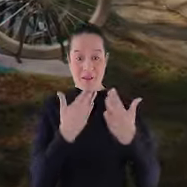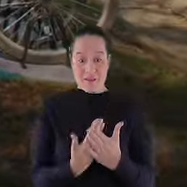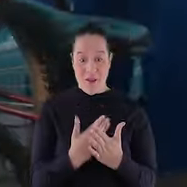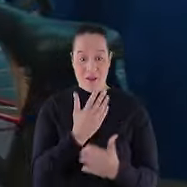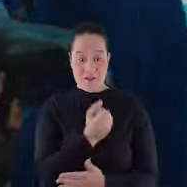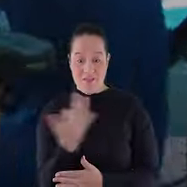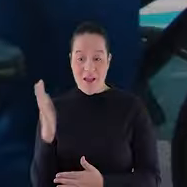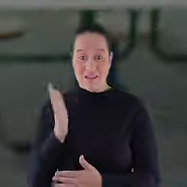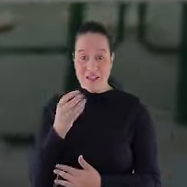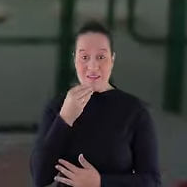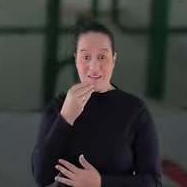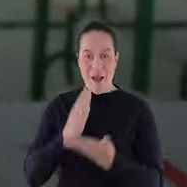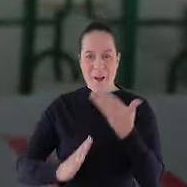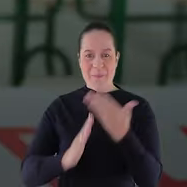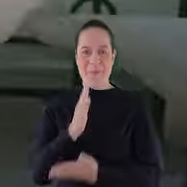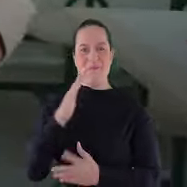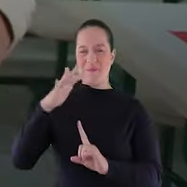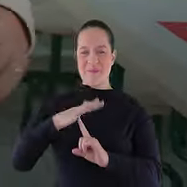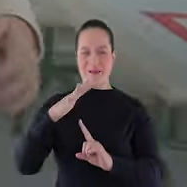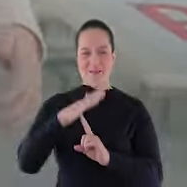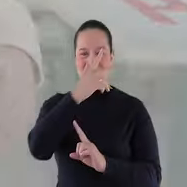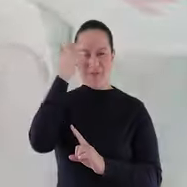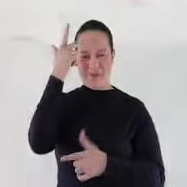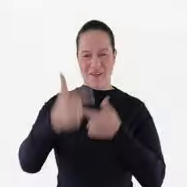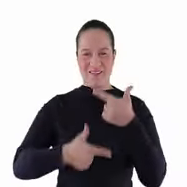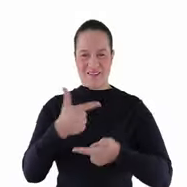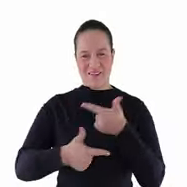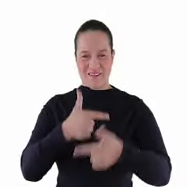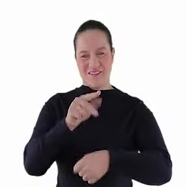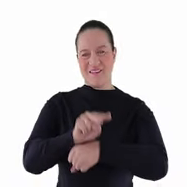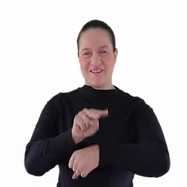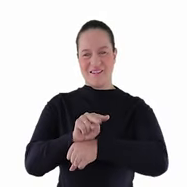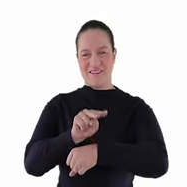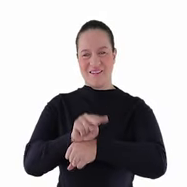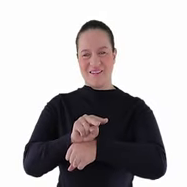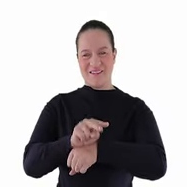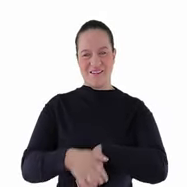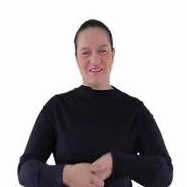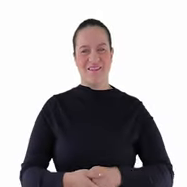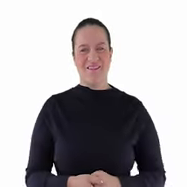as escolas que testaram, aprovam. Paraná, terra de gente que trabalha e cuida.